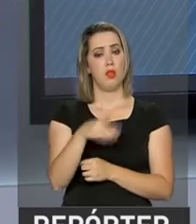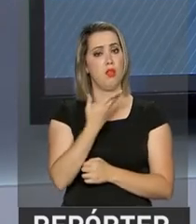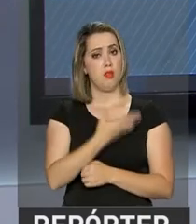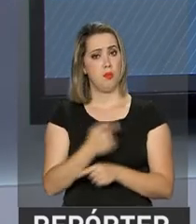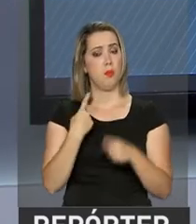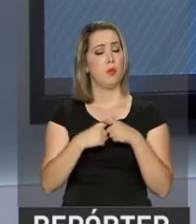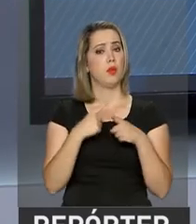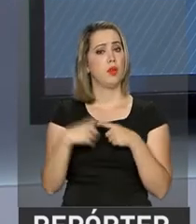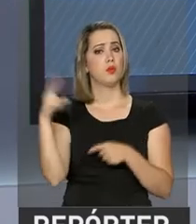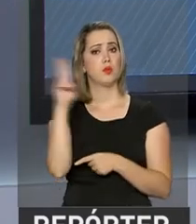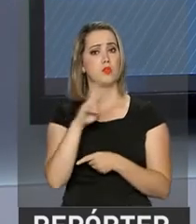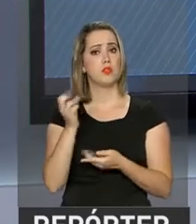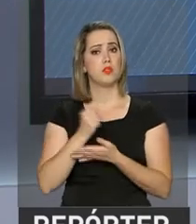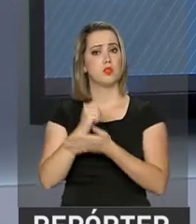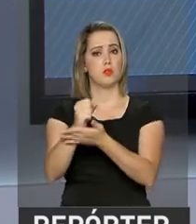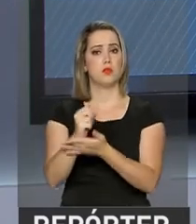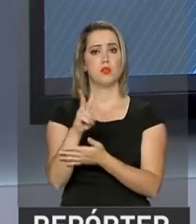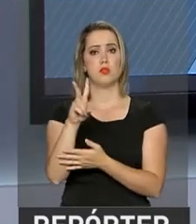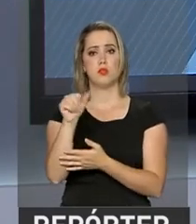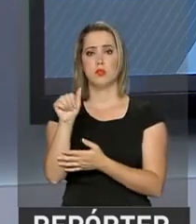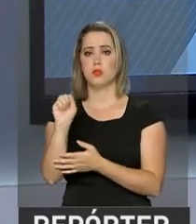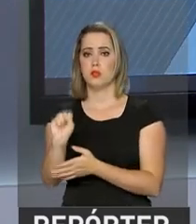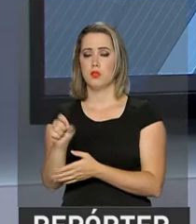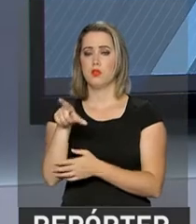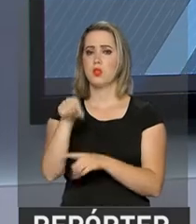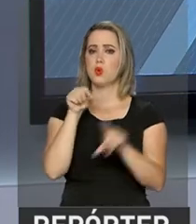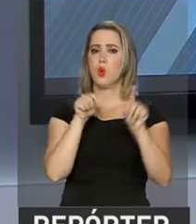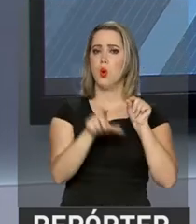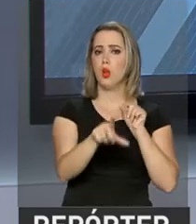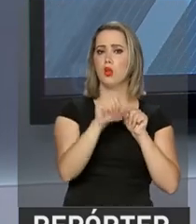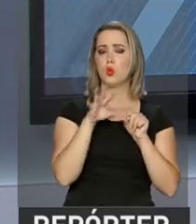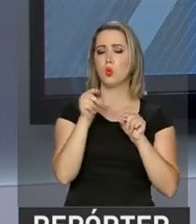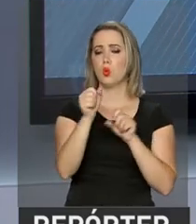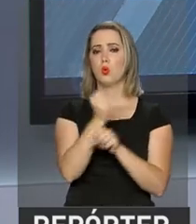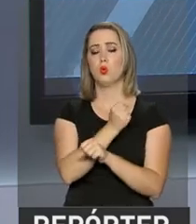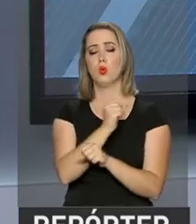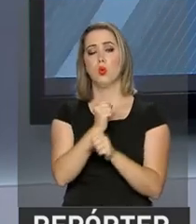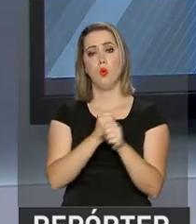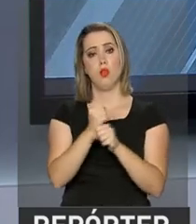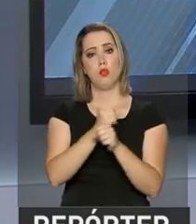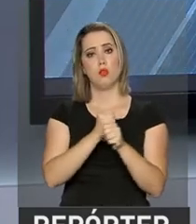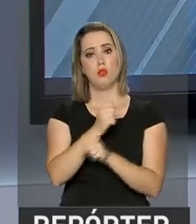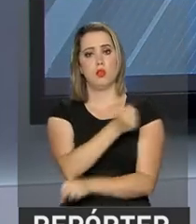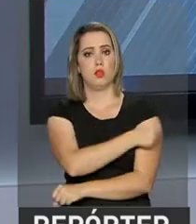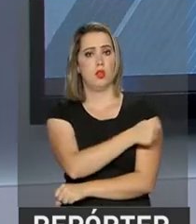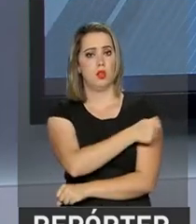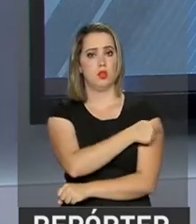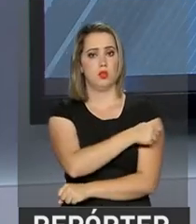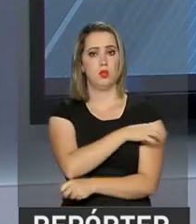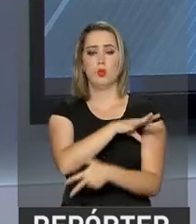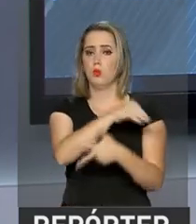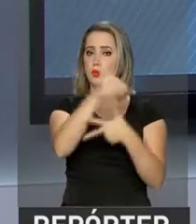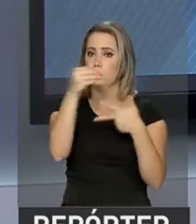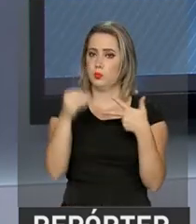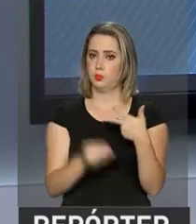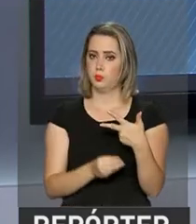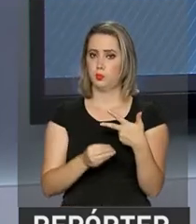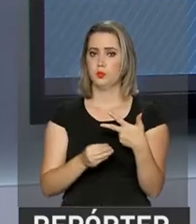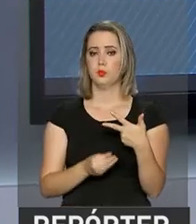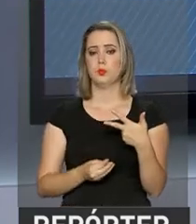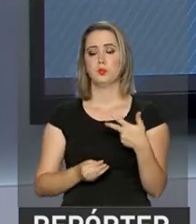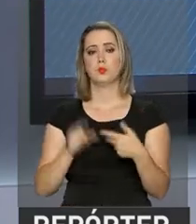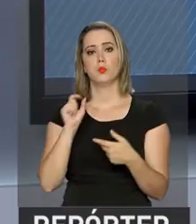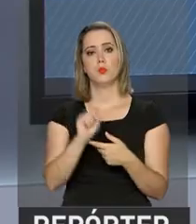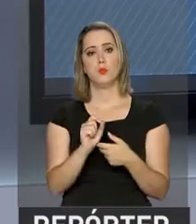as universidades oferecem vagas e selecionam anualmente os candidatos com base nas notas do Exame Nacional de